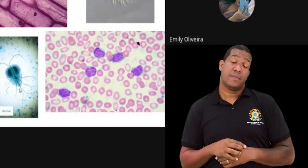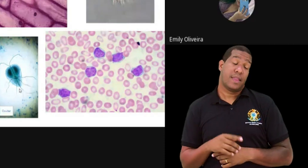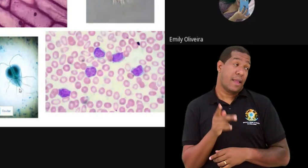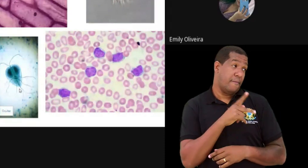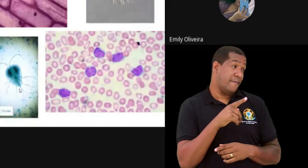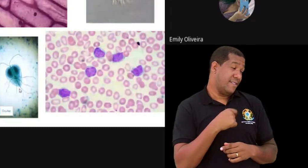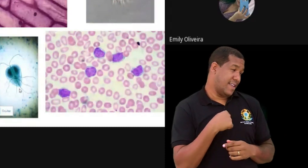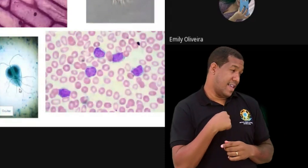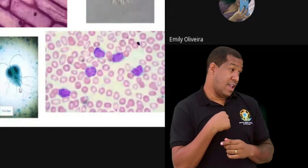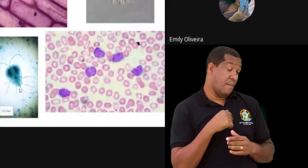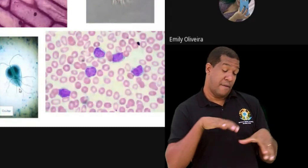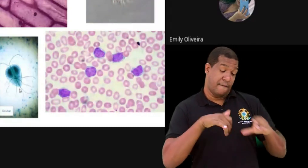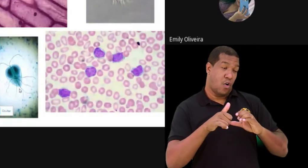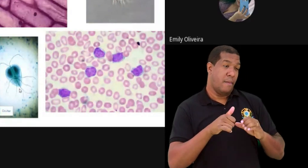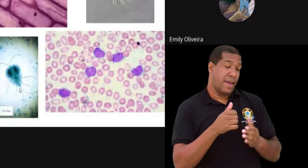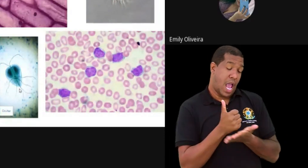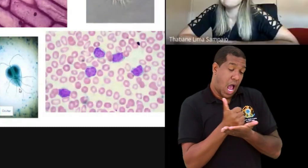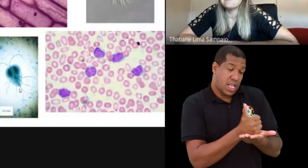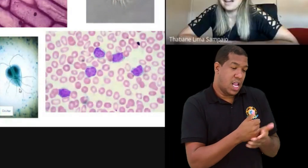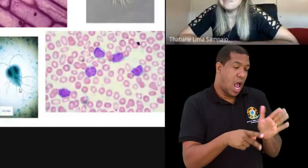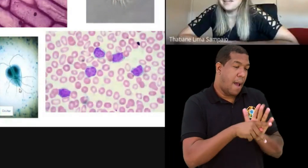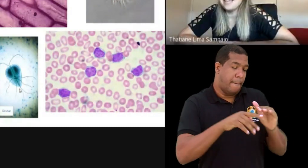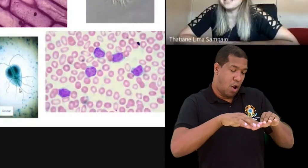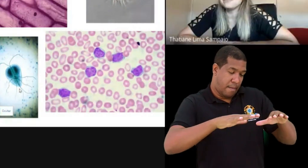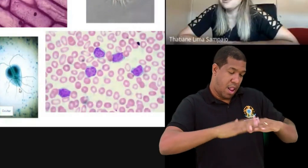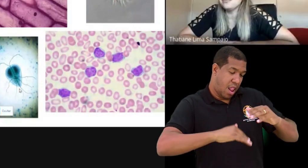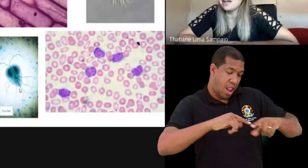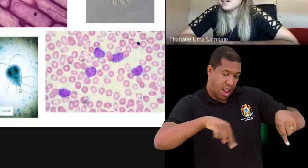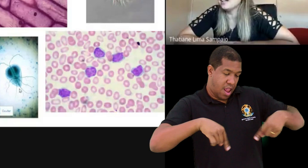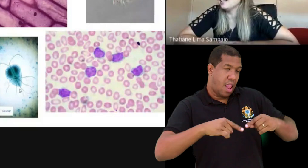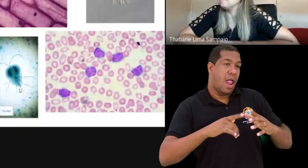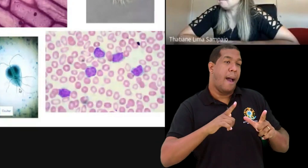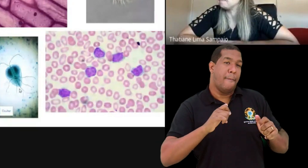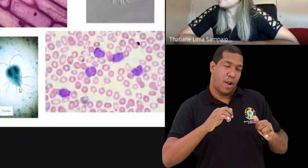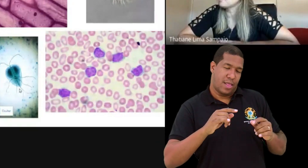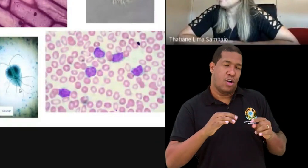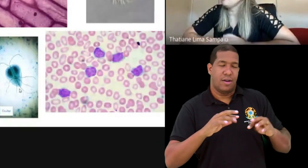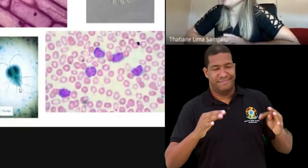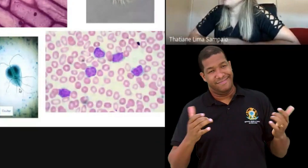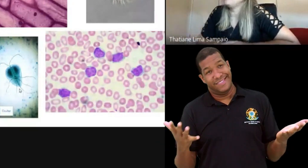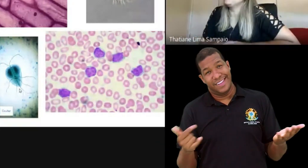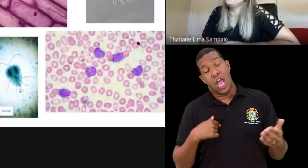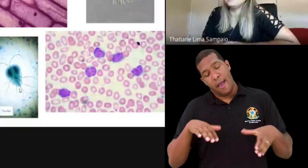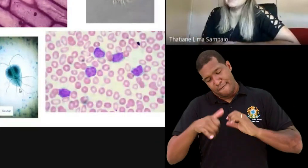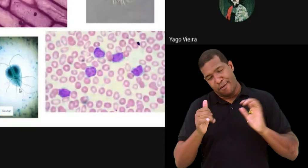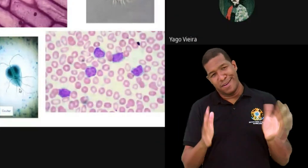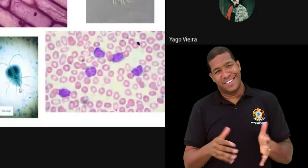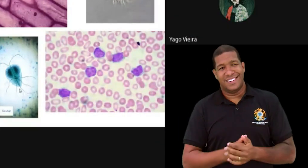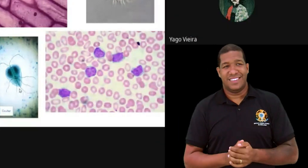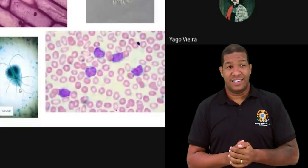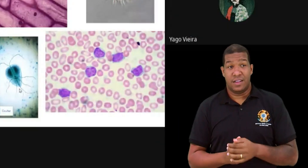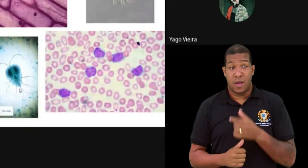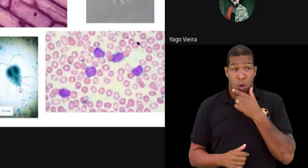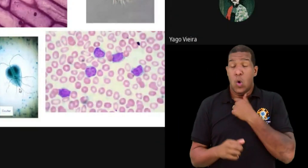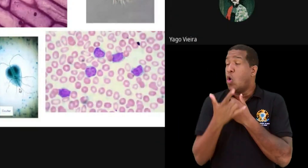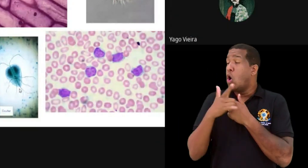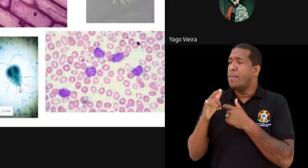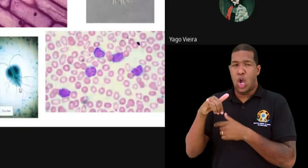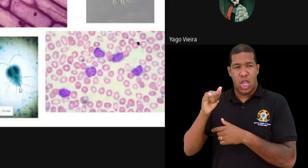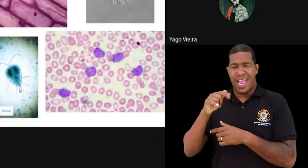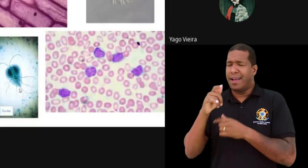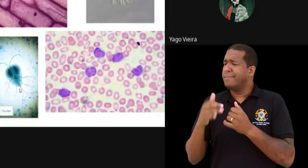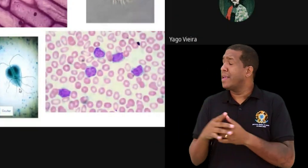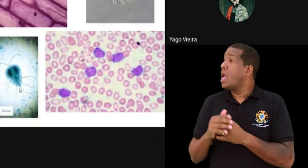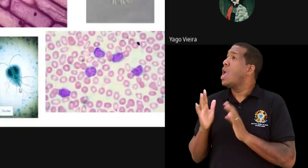em auxiliar de laboratório. Parabéns, muito bacana. Fico Eu já feliz. tive uma experiência com